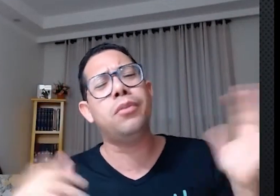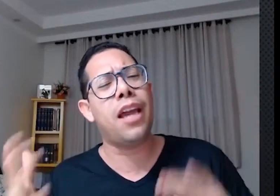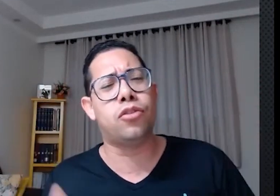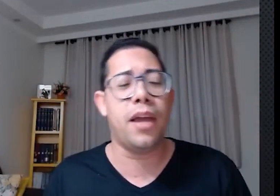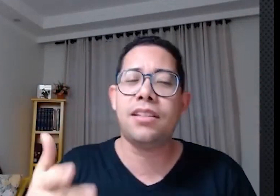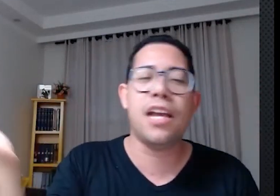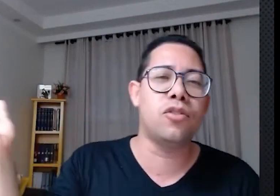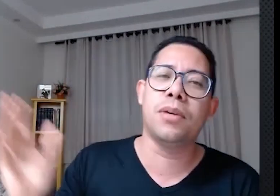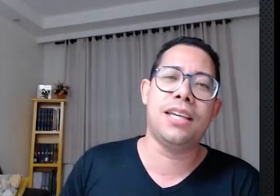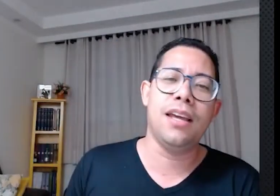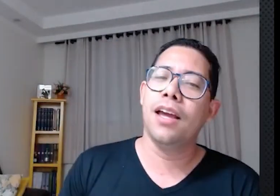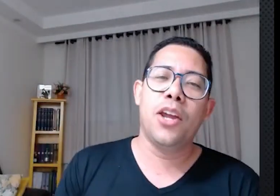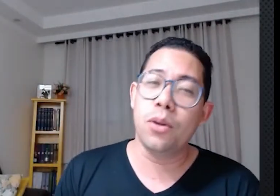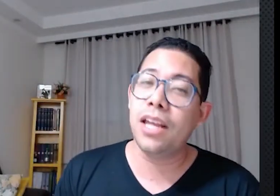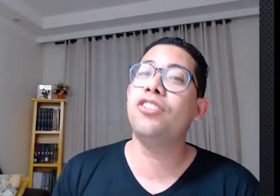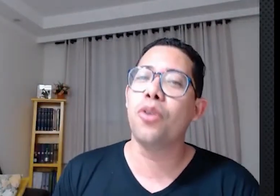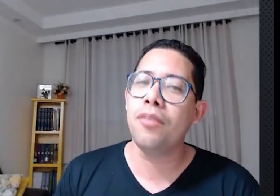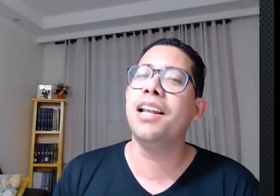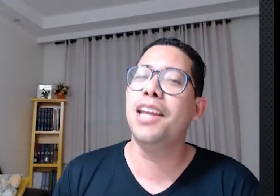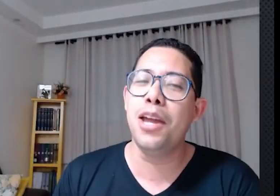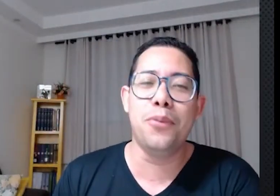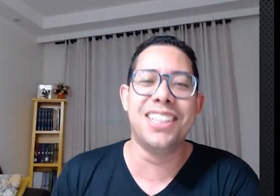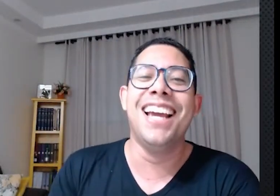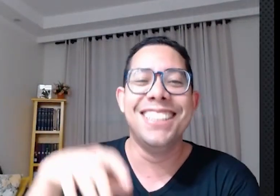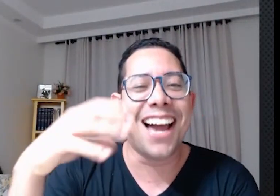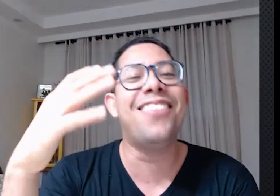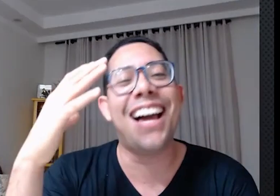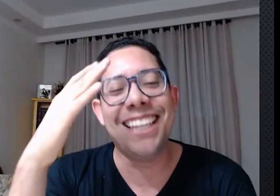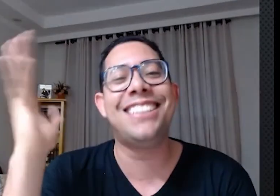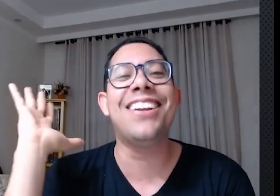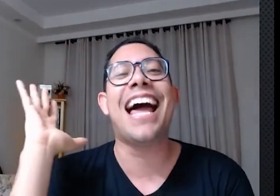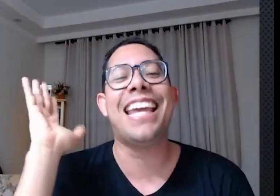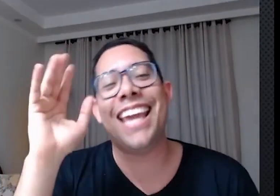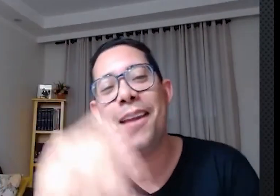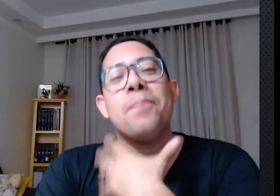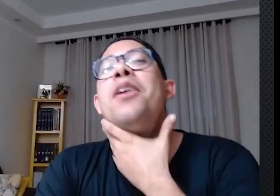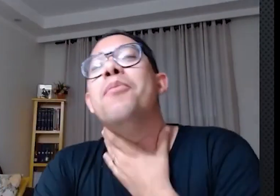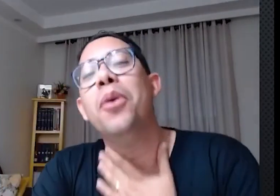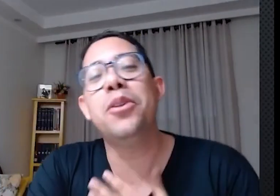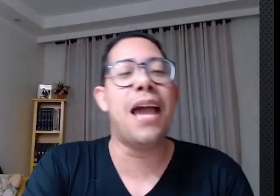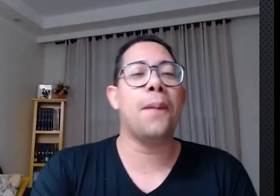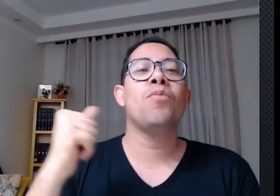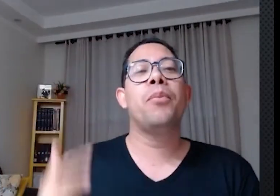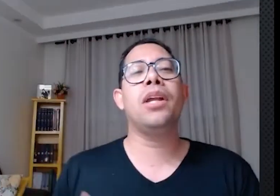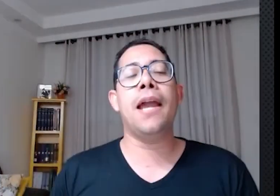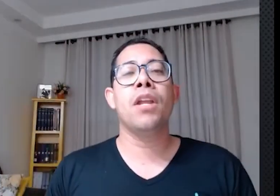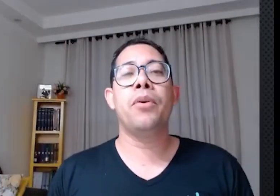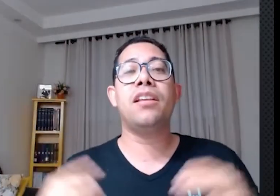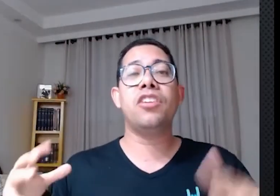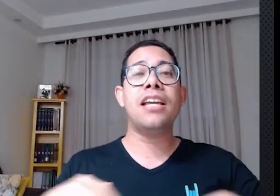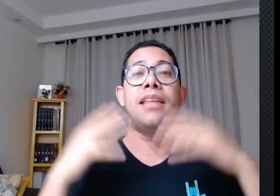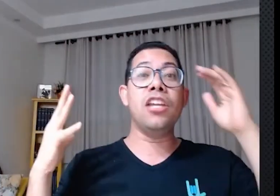do resumo do resumo. Esse resumo aqui que eu dei de 9 livros já valia seu like, hein? Muito bem. Por